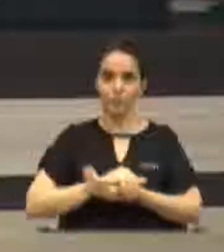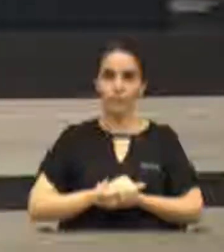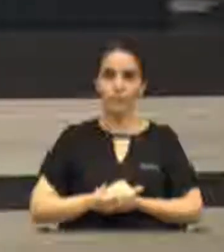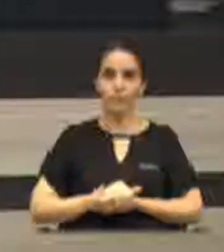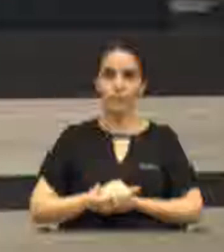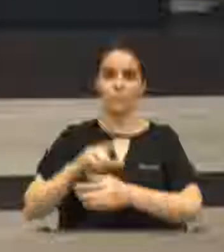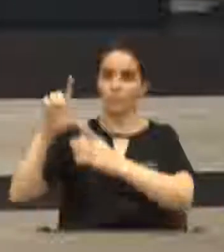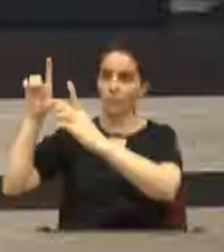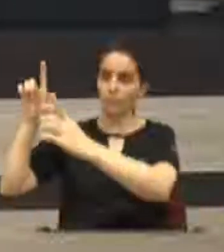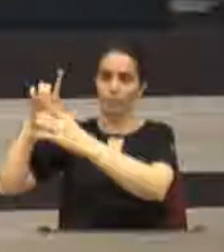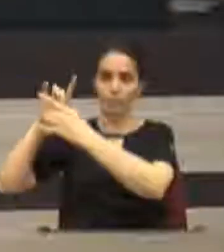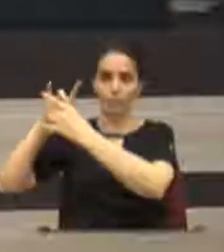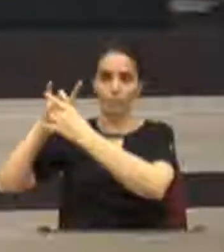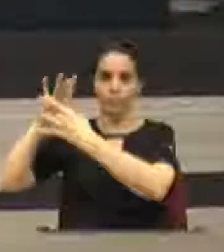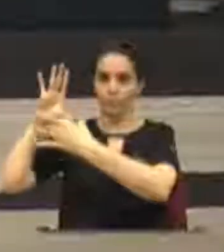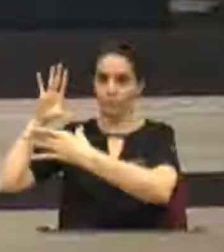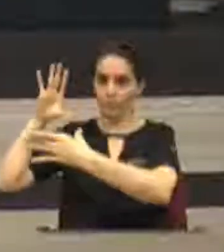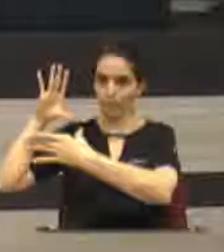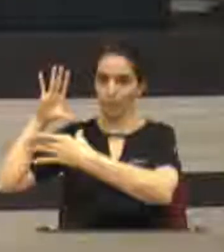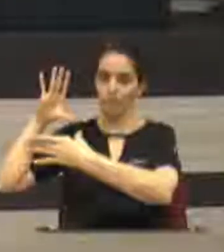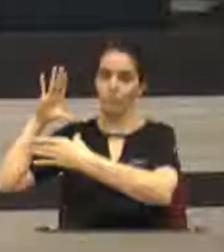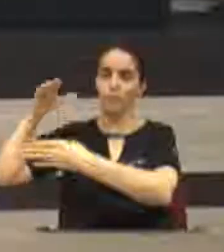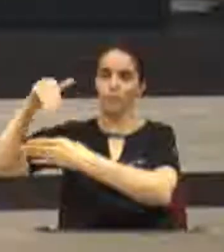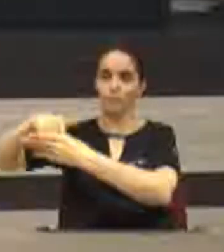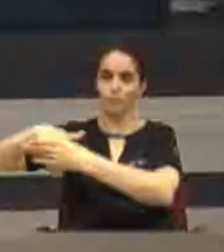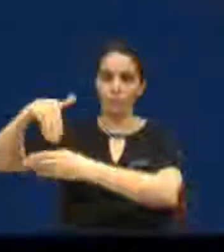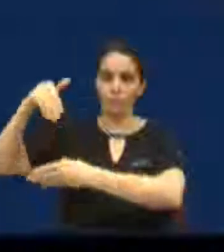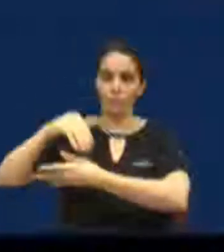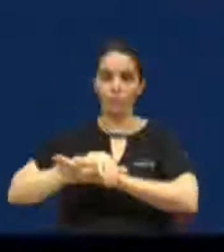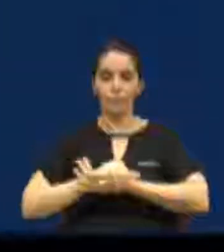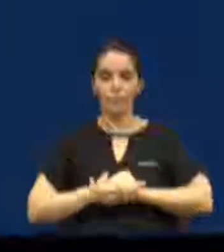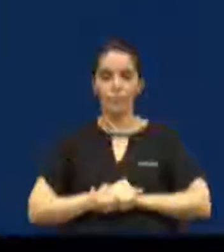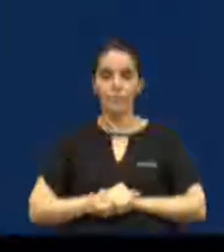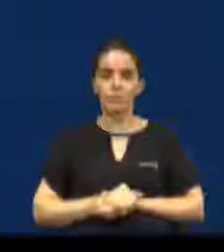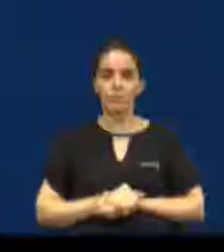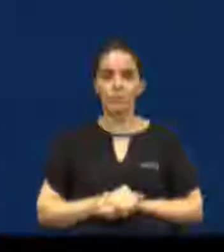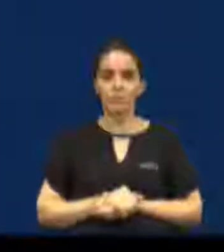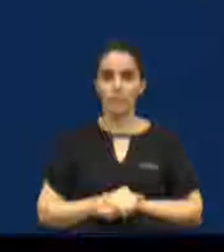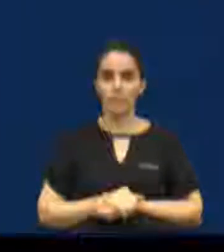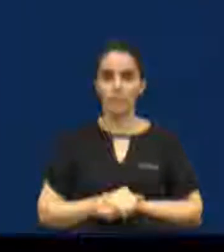o painel de votação, ele está aberto, senhores vereadores.